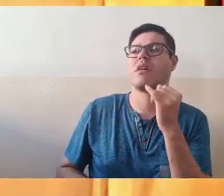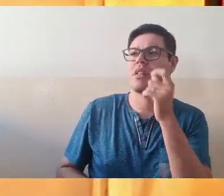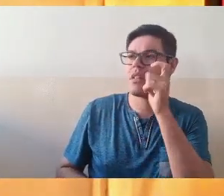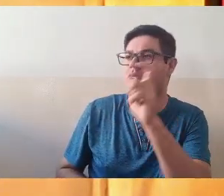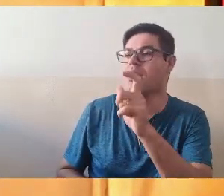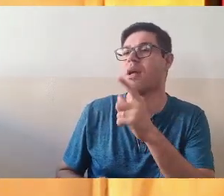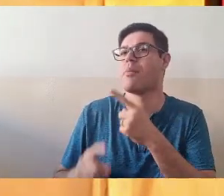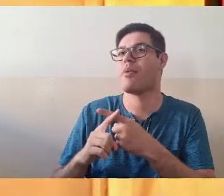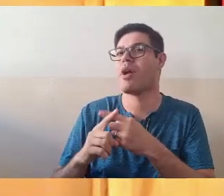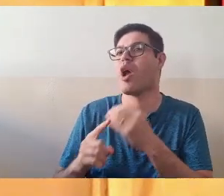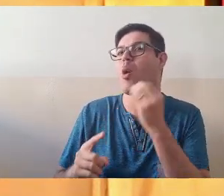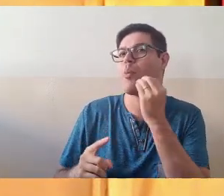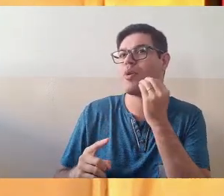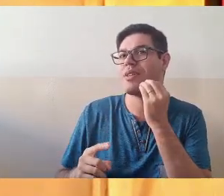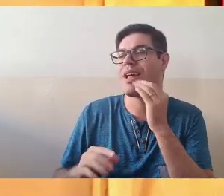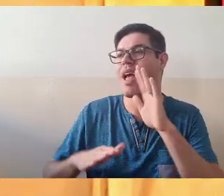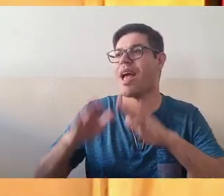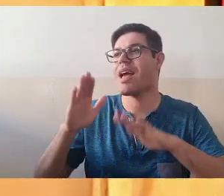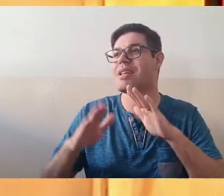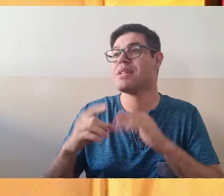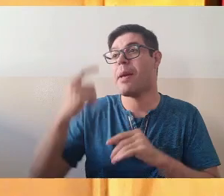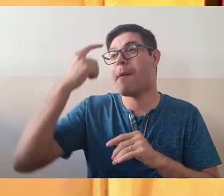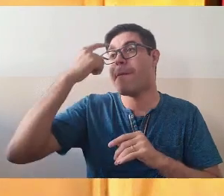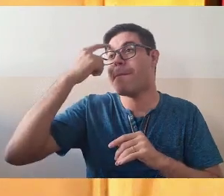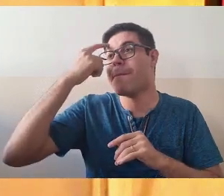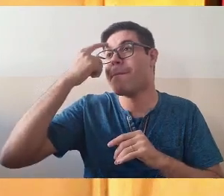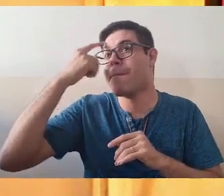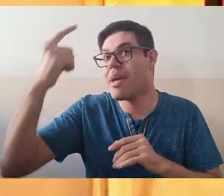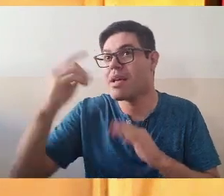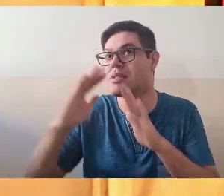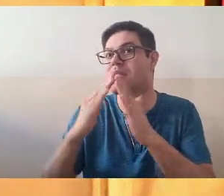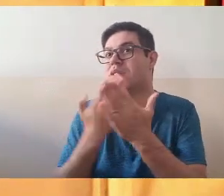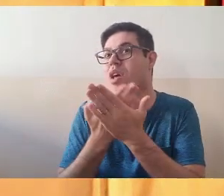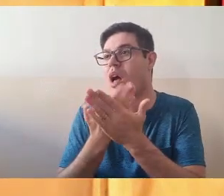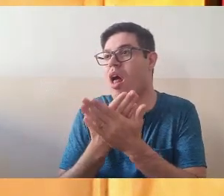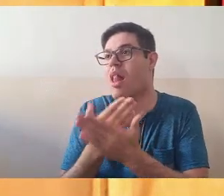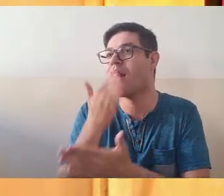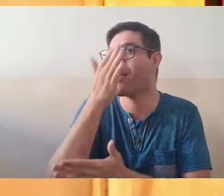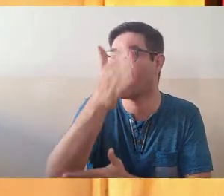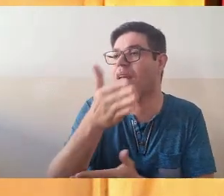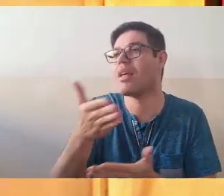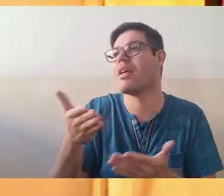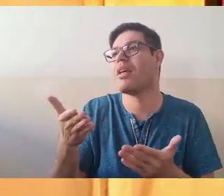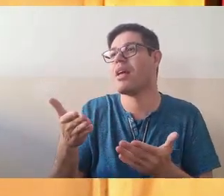que pensa um dia fazer e não tem condições. É verdade. Então, quais são,